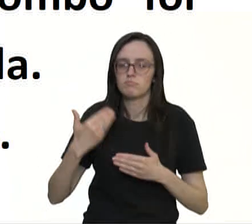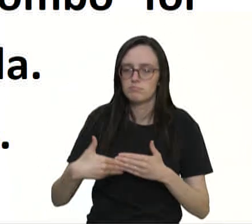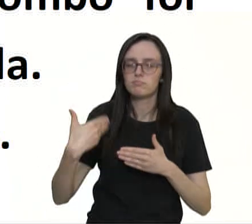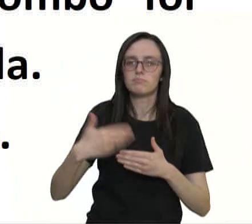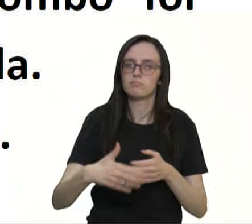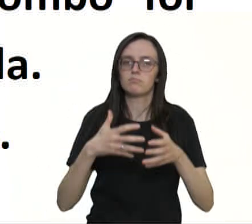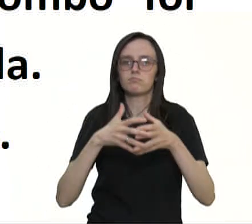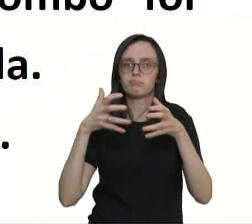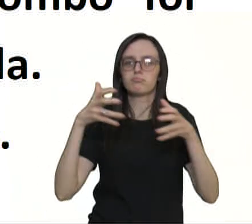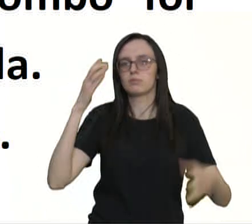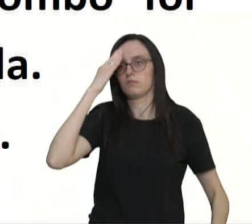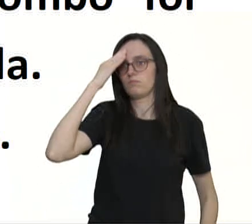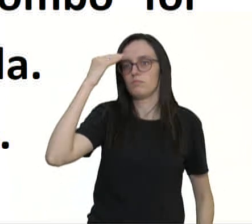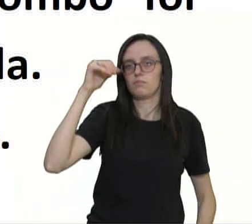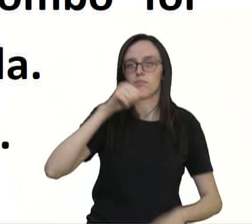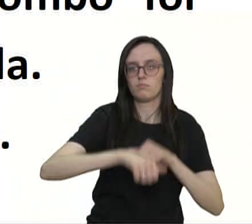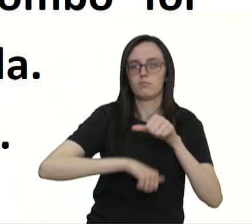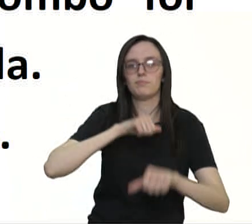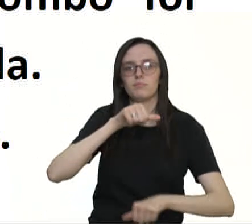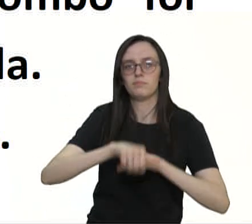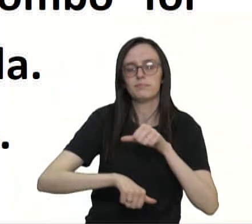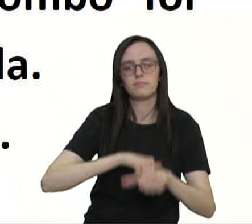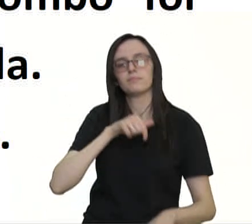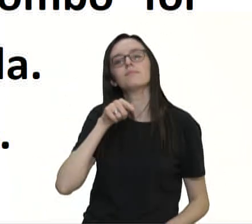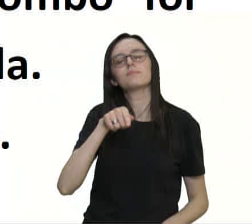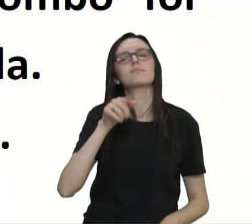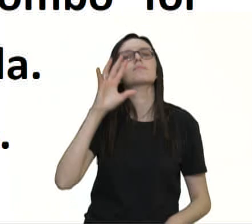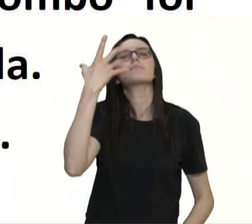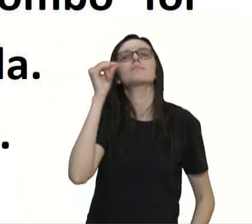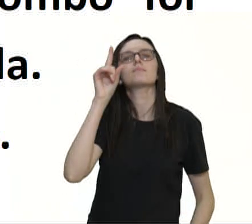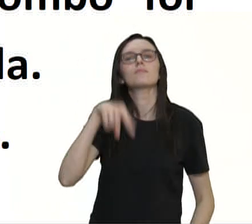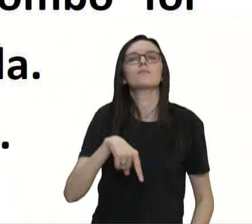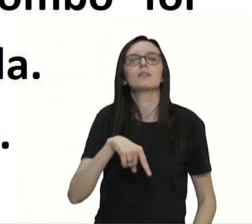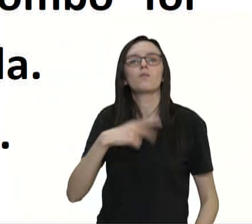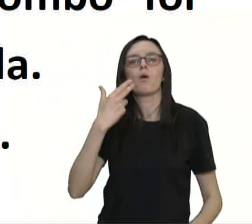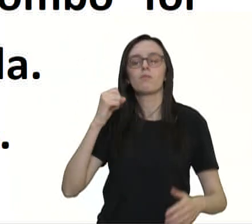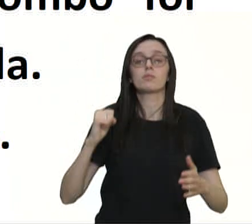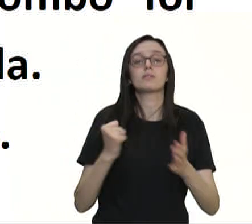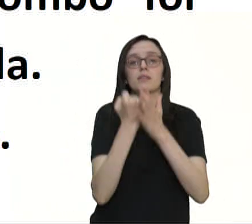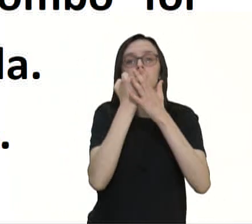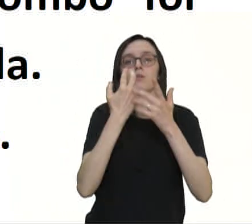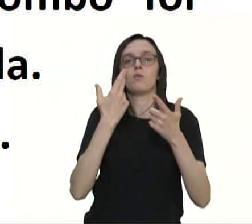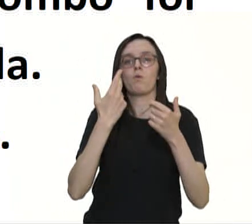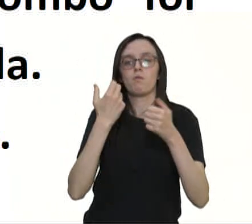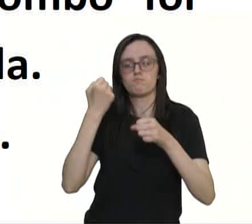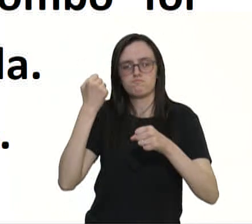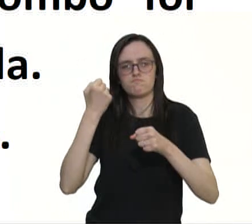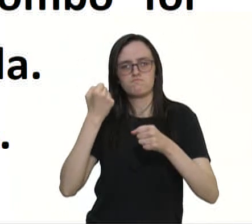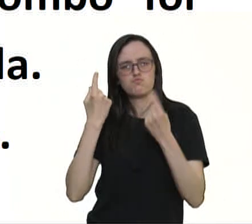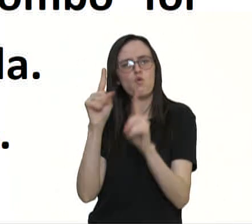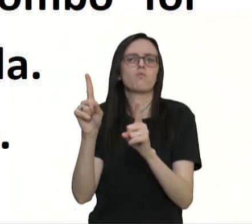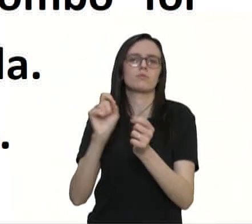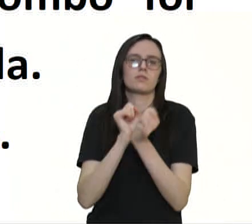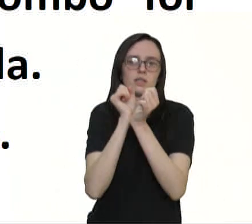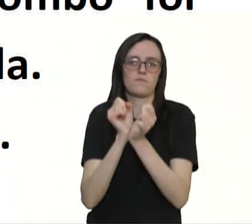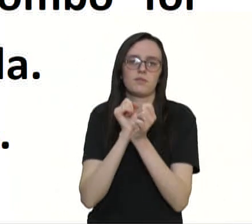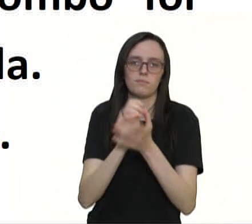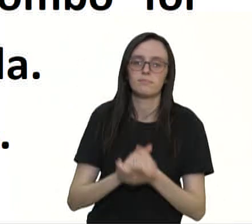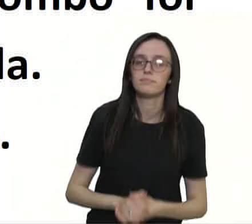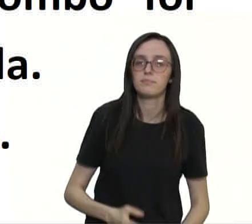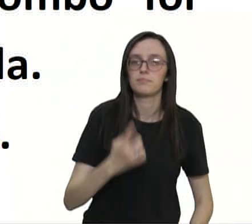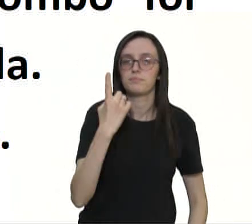crescia a fama de resistência do Quilombo dos Palmares. E ele passou a se tornar esse símbolo de resistência à escravidão.